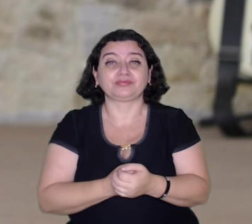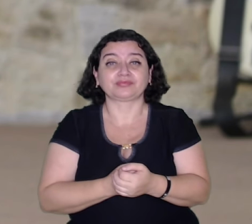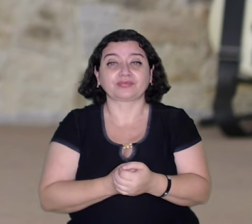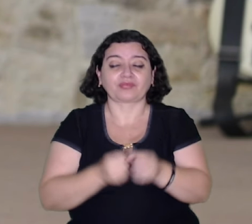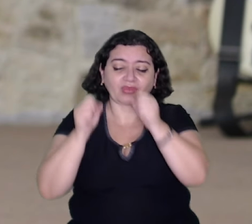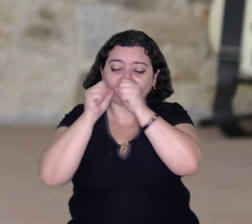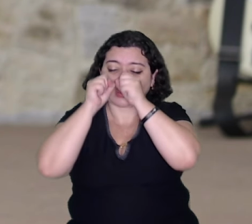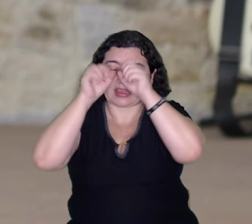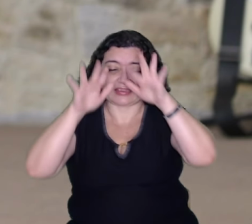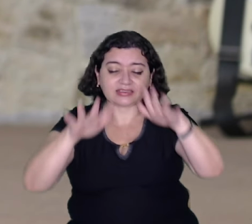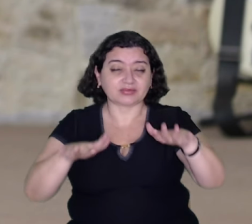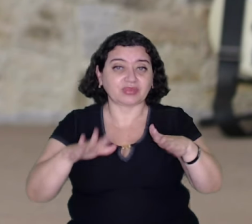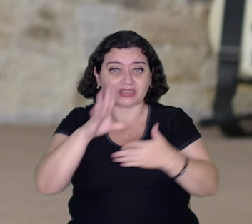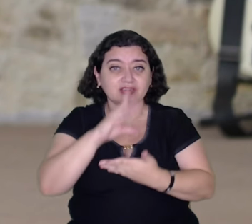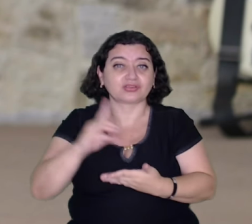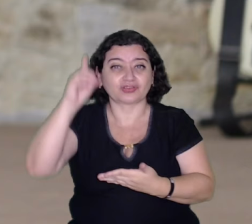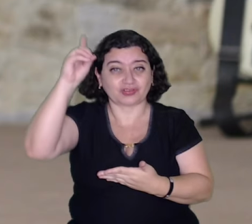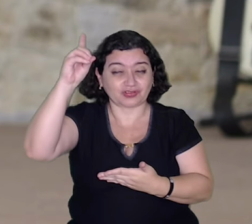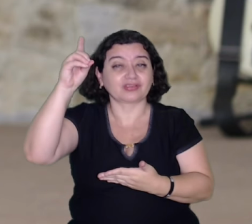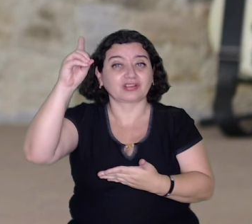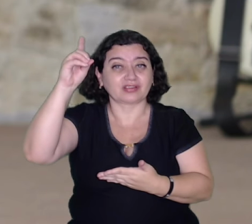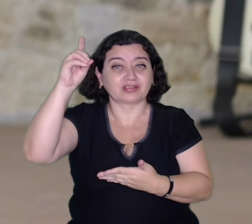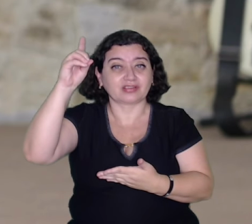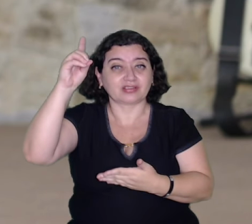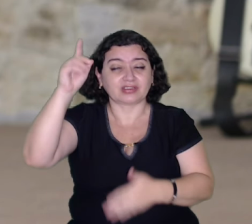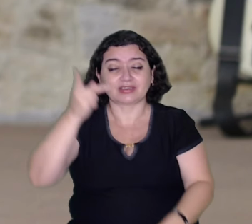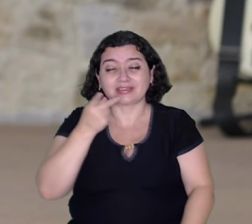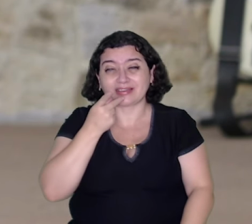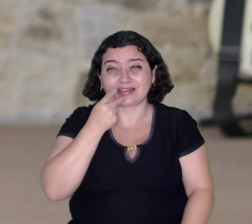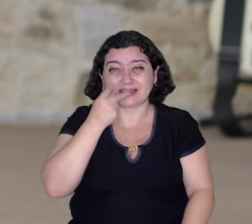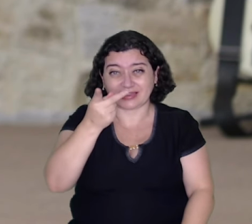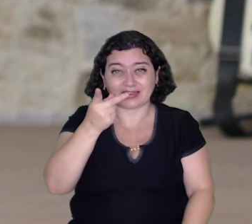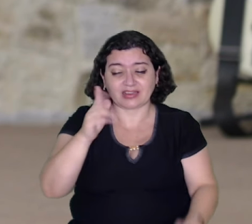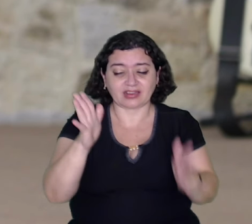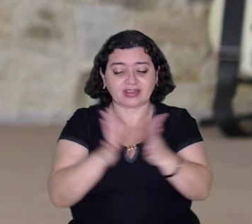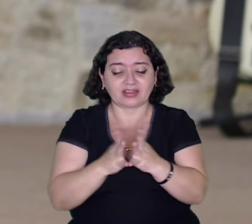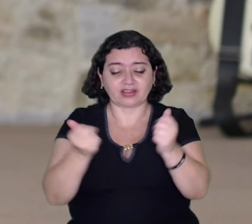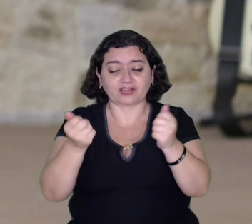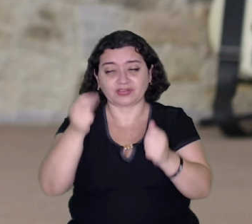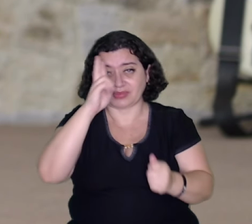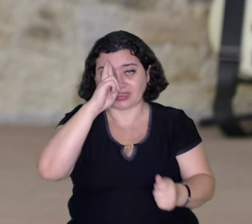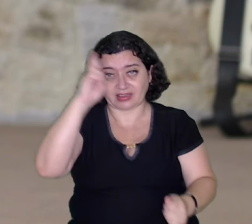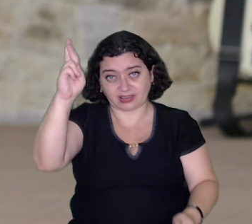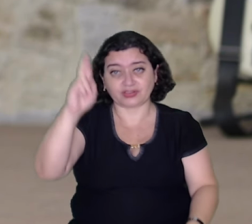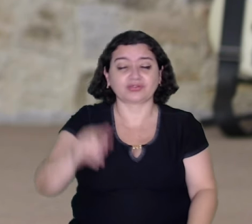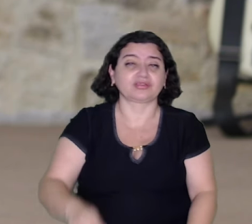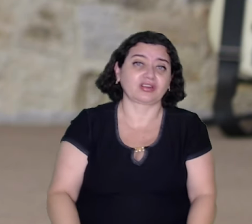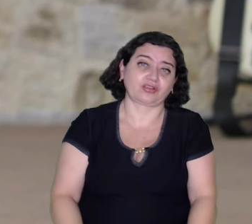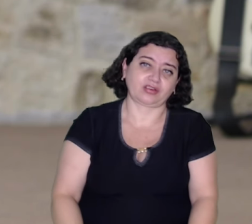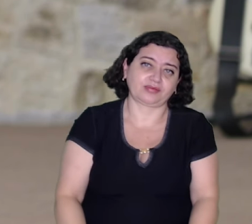as bênçãos de Deus, de se declarar os milagres do Senhor.